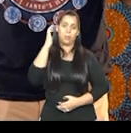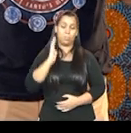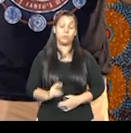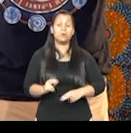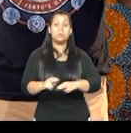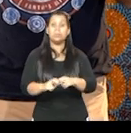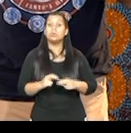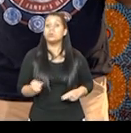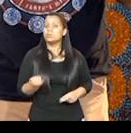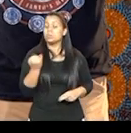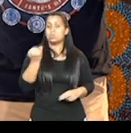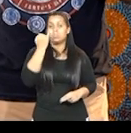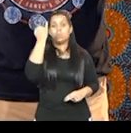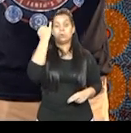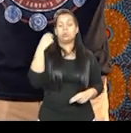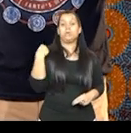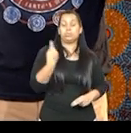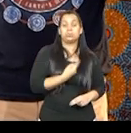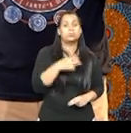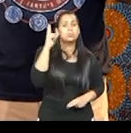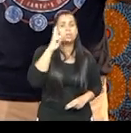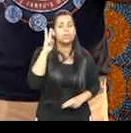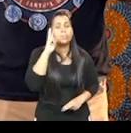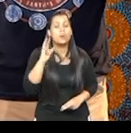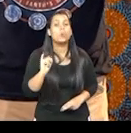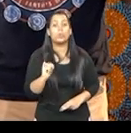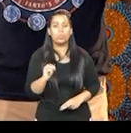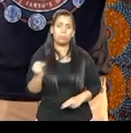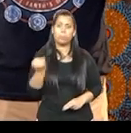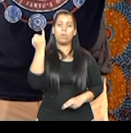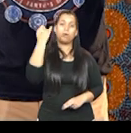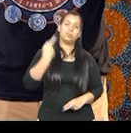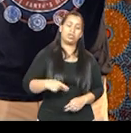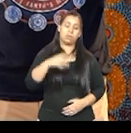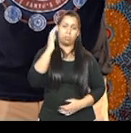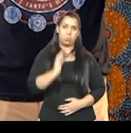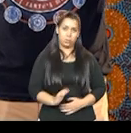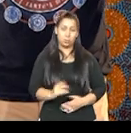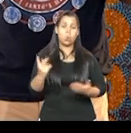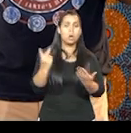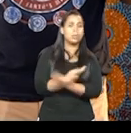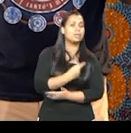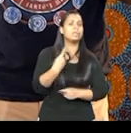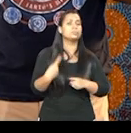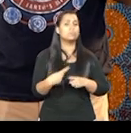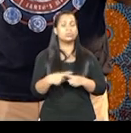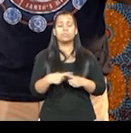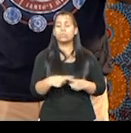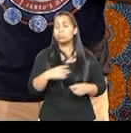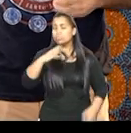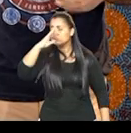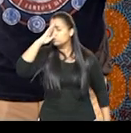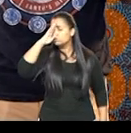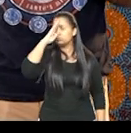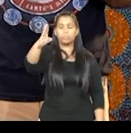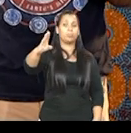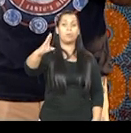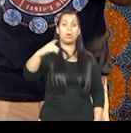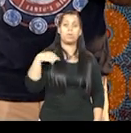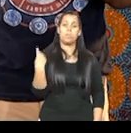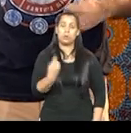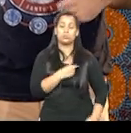lembrar da sua importância para o Brasil. Isso acontece porque eles foram fundamentais para o desenvolvimento da